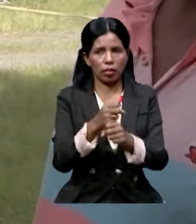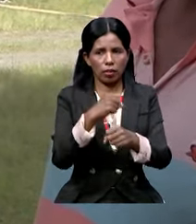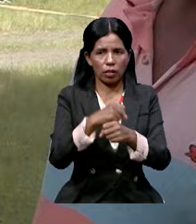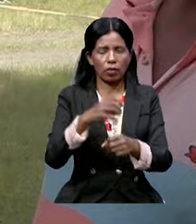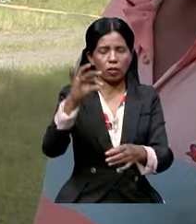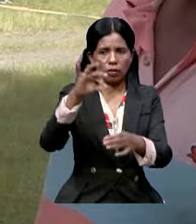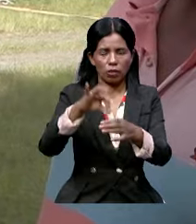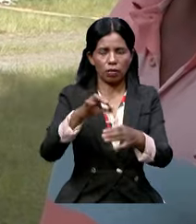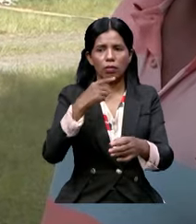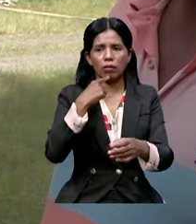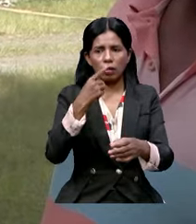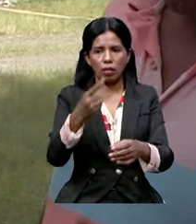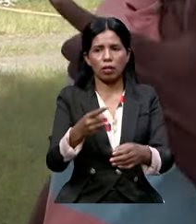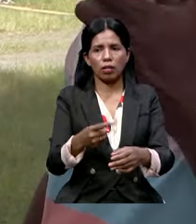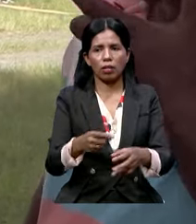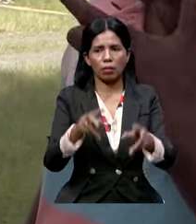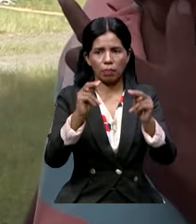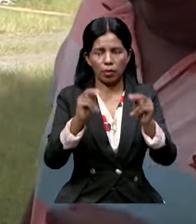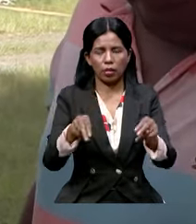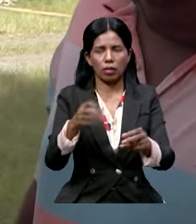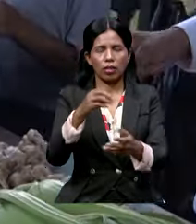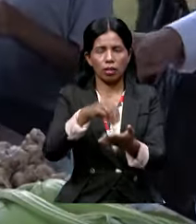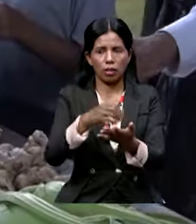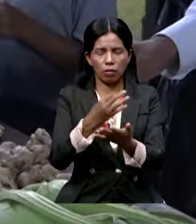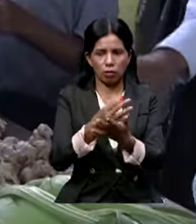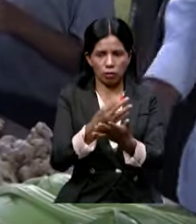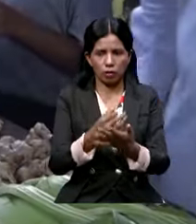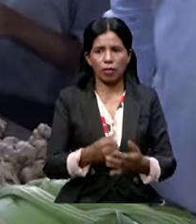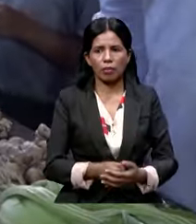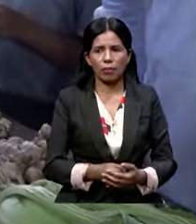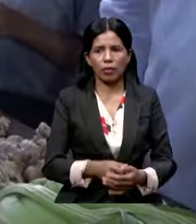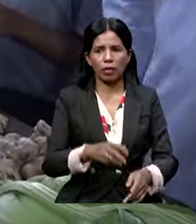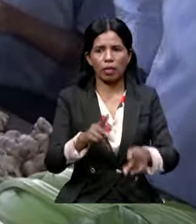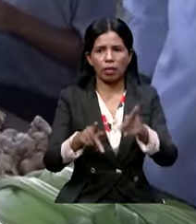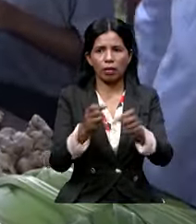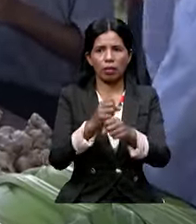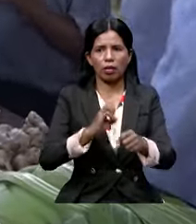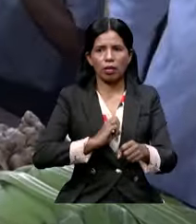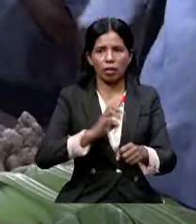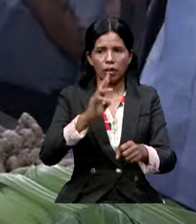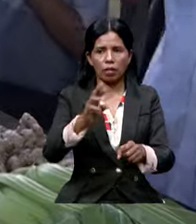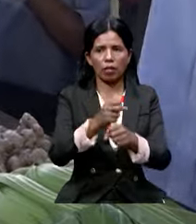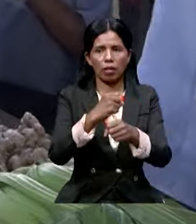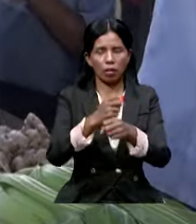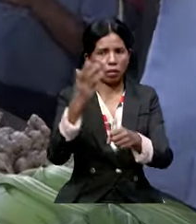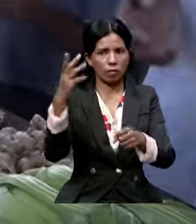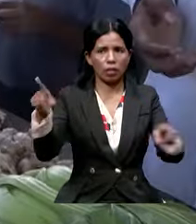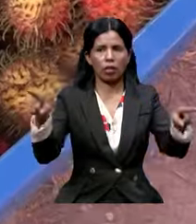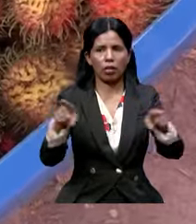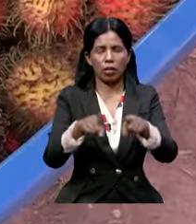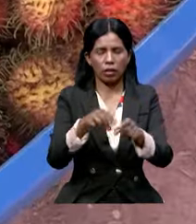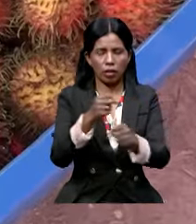pembibitan, bahasa dehan, ne tem que precisar orçamento. Produto local hirak nebe, ma comunidade ermera promove a feira ne, makanesan,